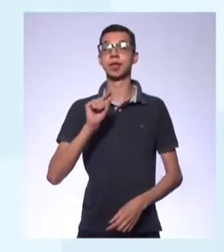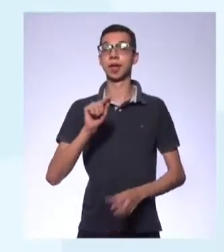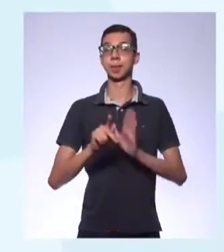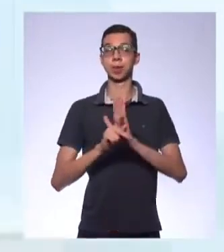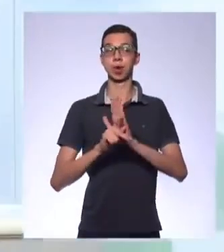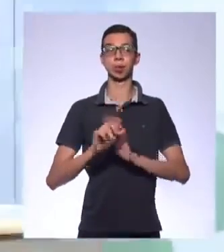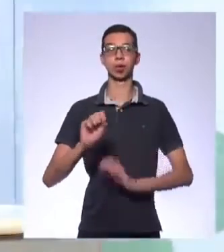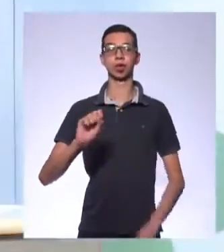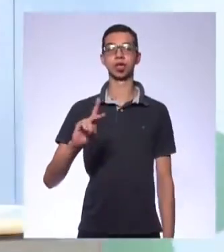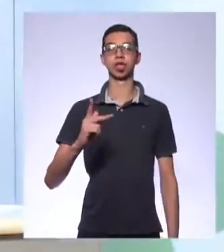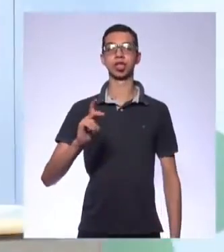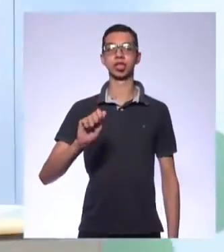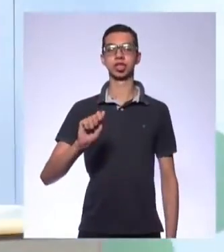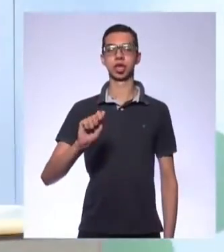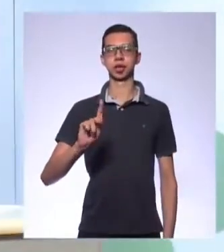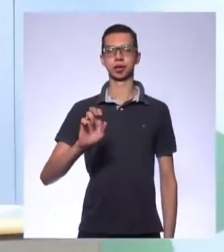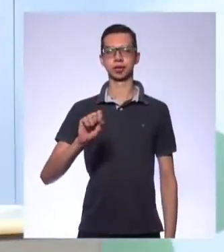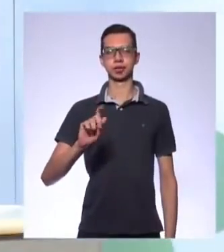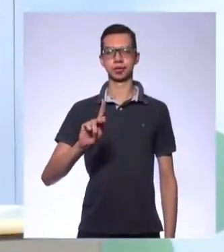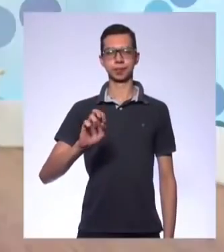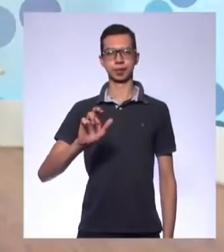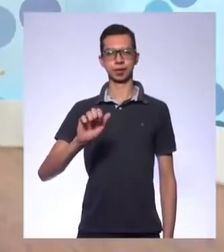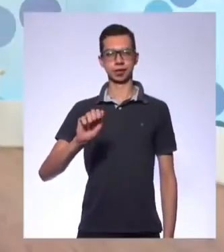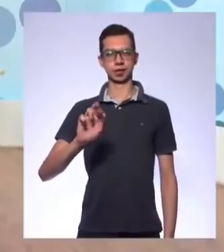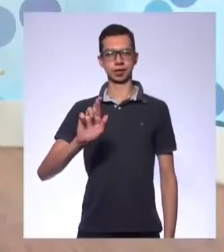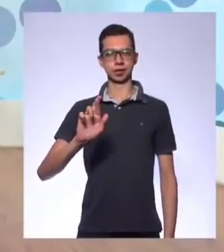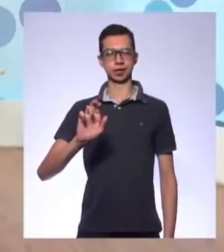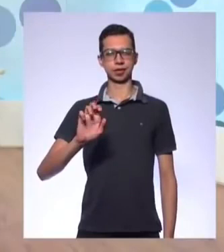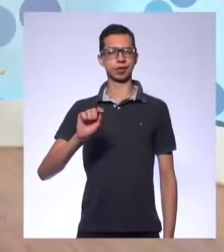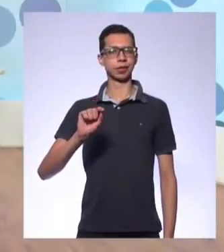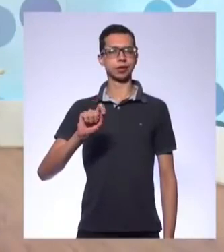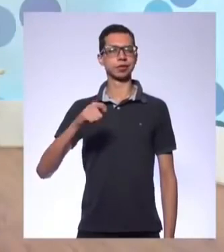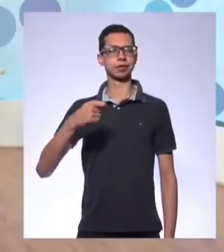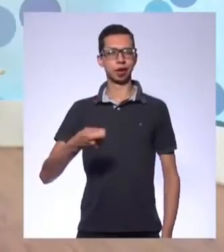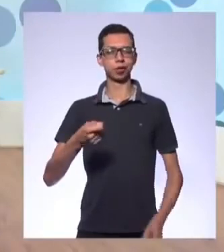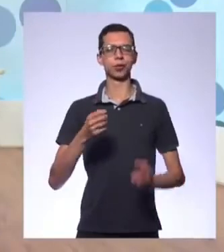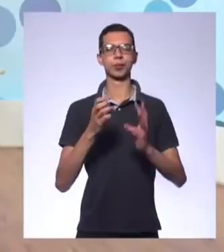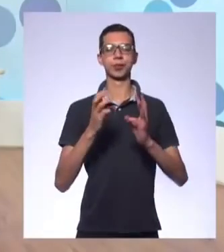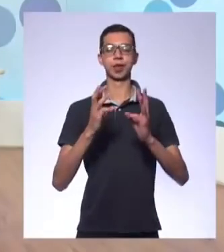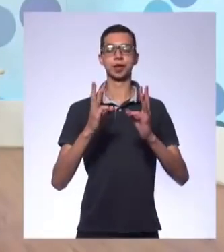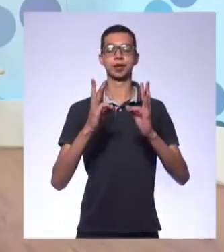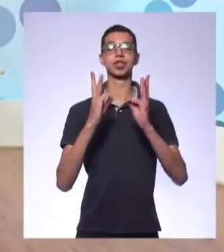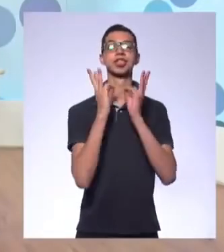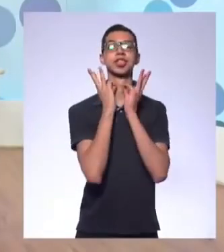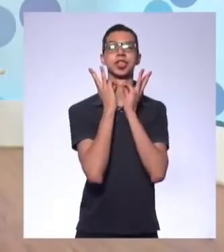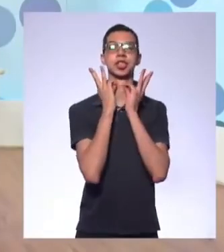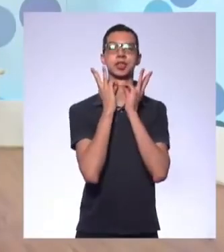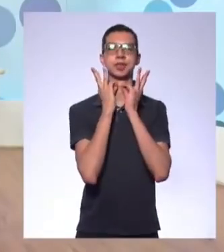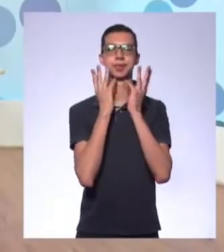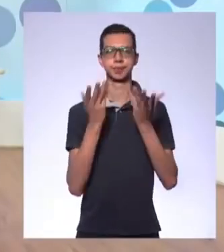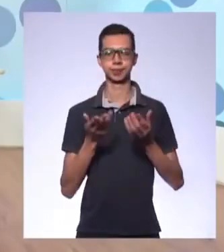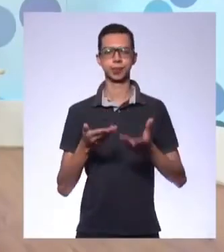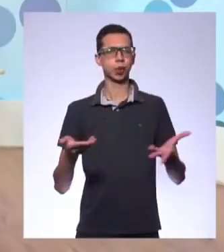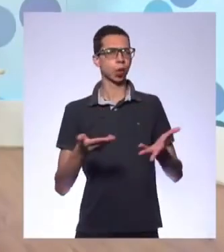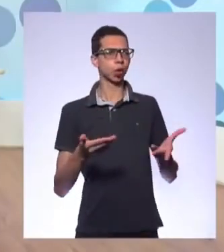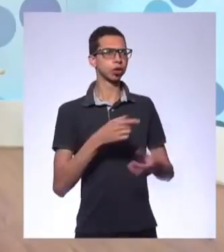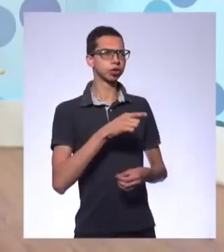Romeu e Julieta. Romeu e Julieta, Andréa? Vamos lá. Olha. Você tem bastante coisa para acrescentar hoje, né,